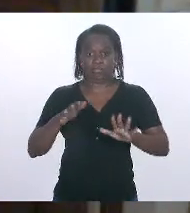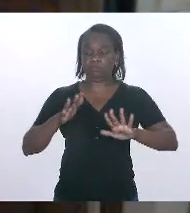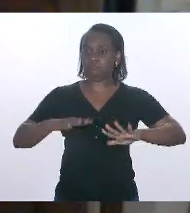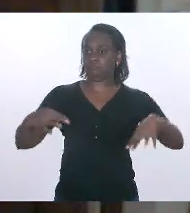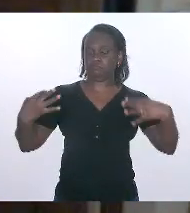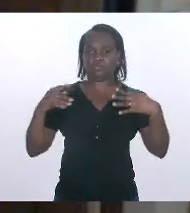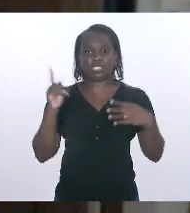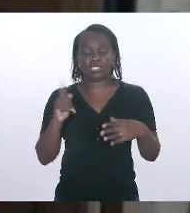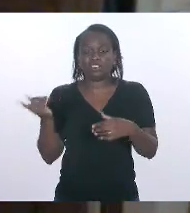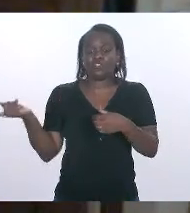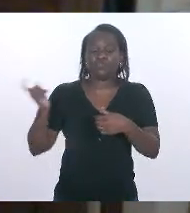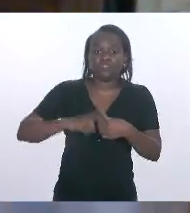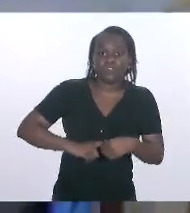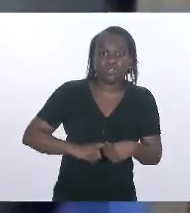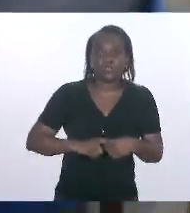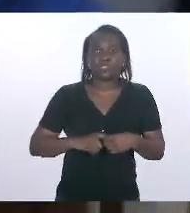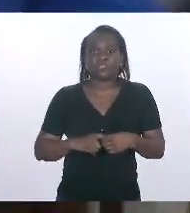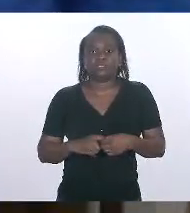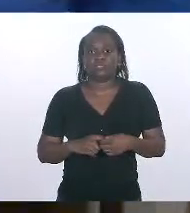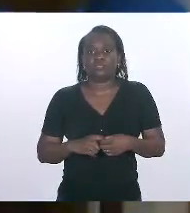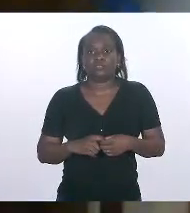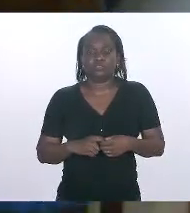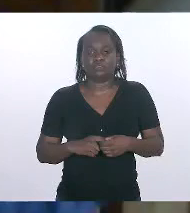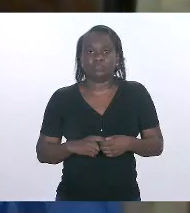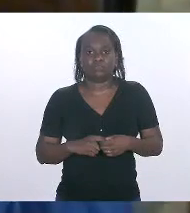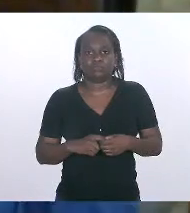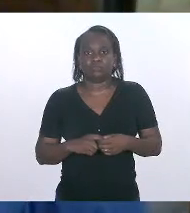É trazer de volta